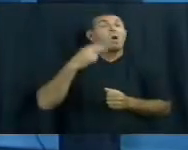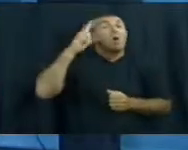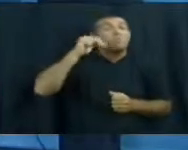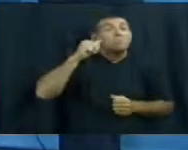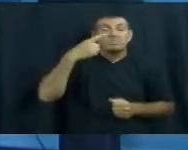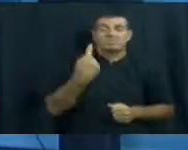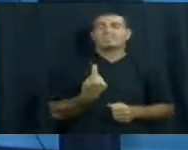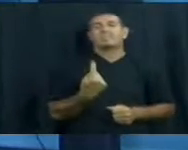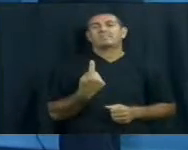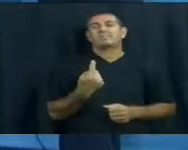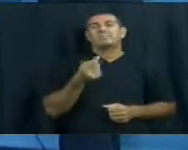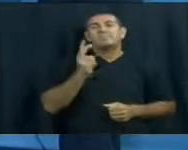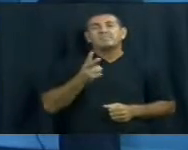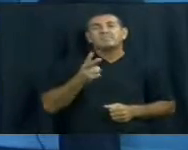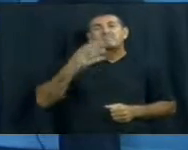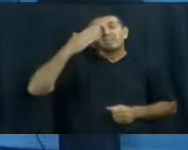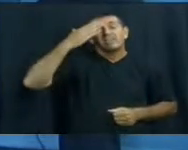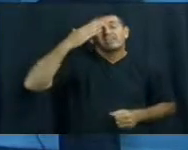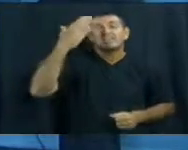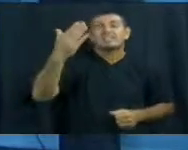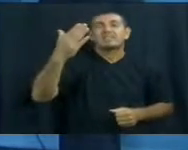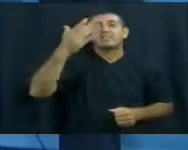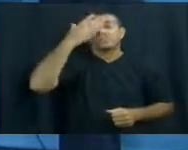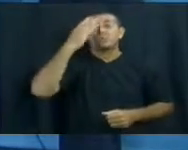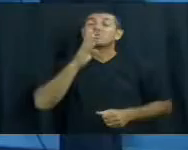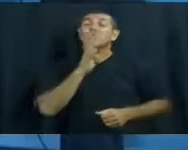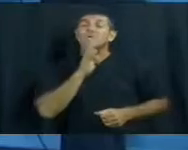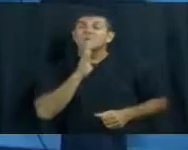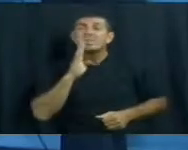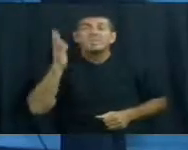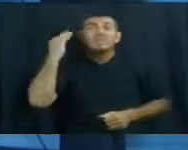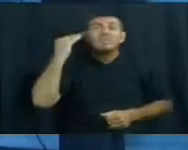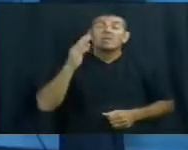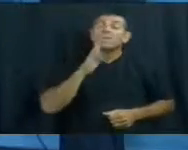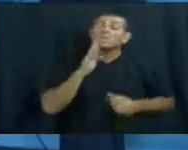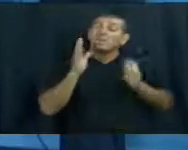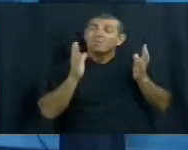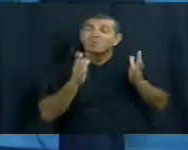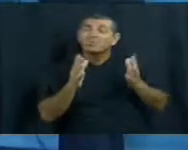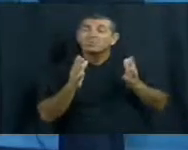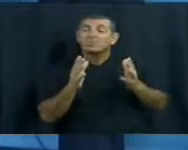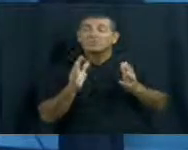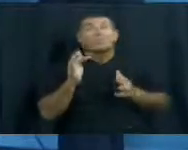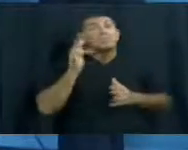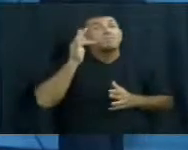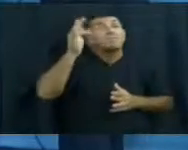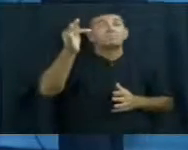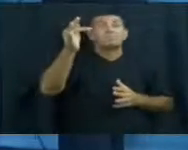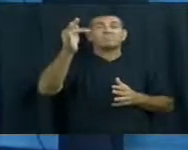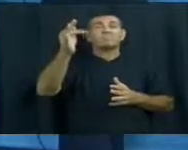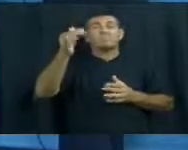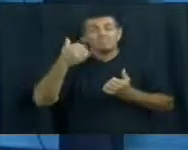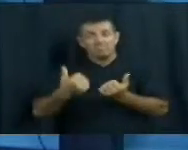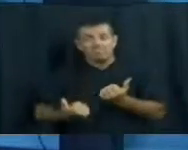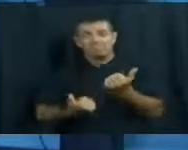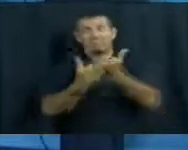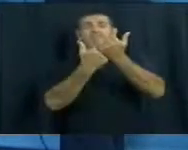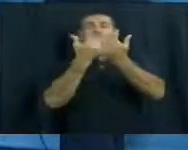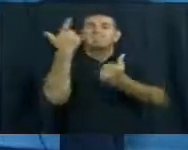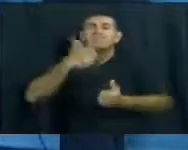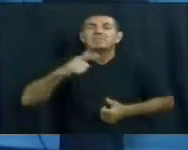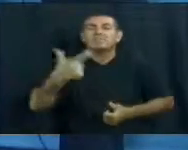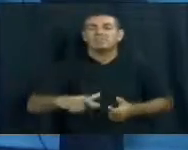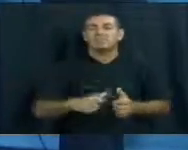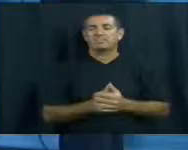né? Agradeço aqueles que conheci, que conheço e aqueles anônimos que nos apoiam no nosso